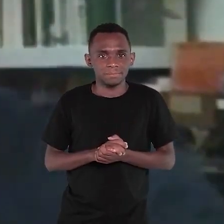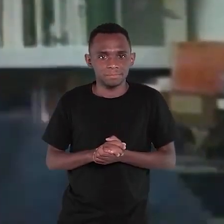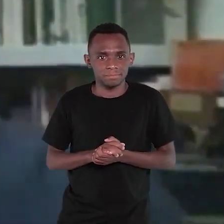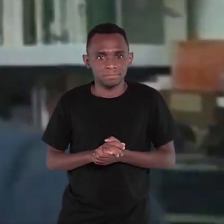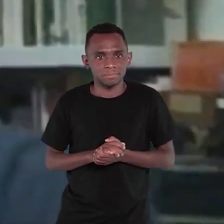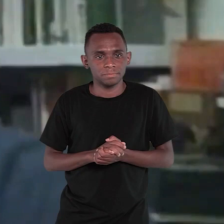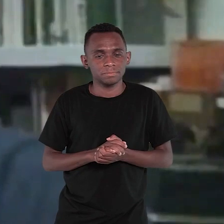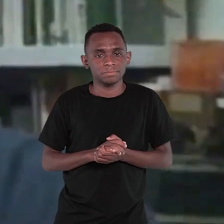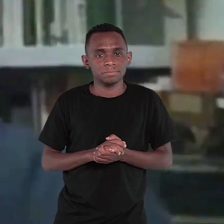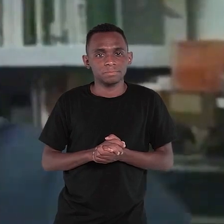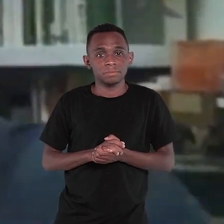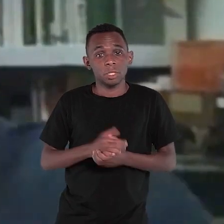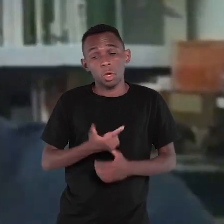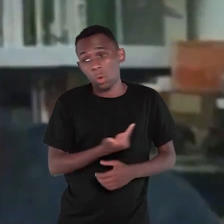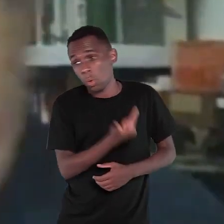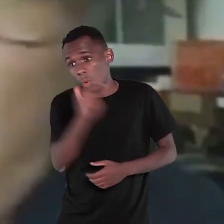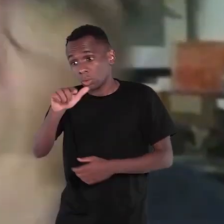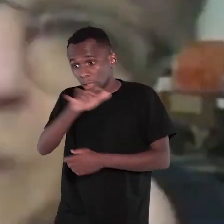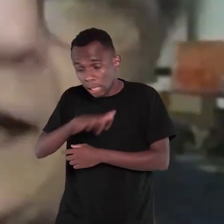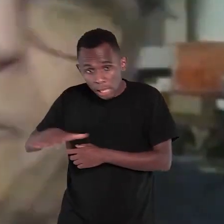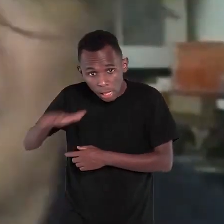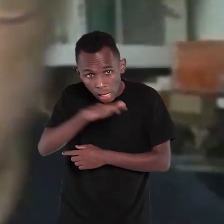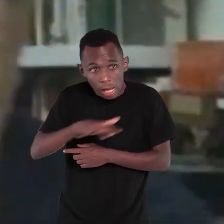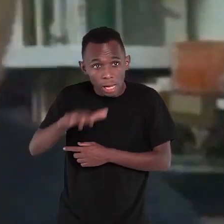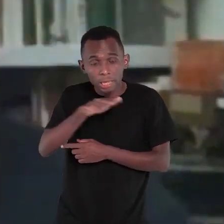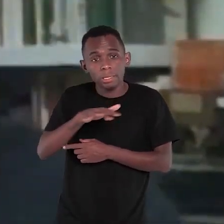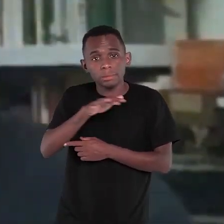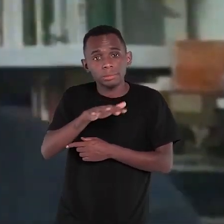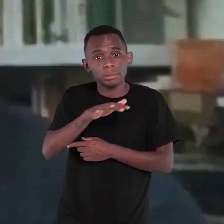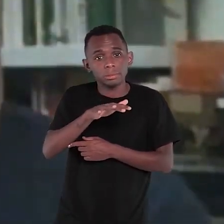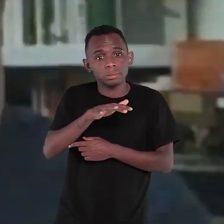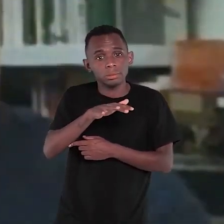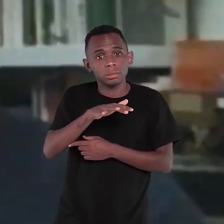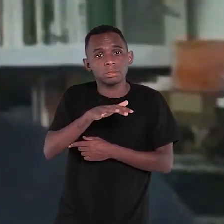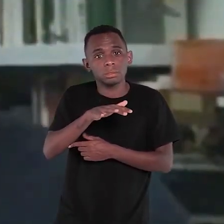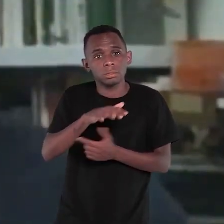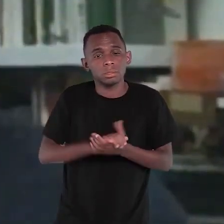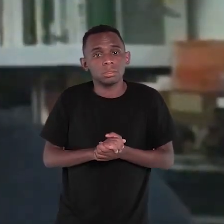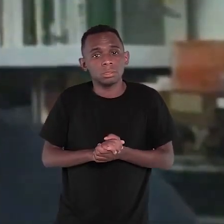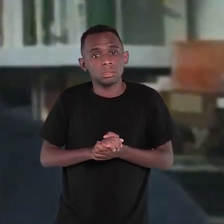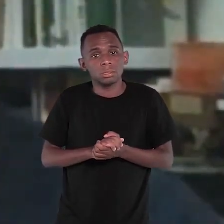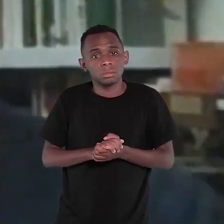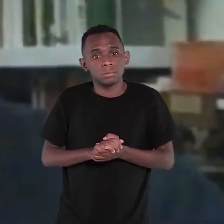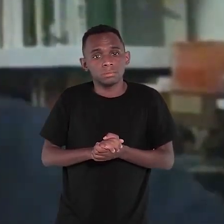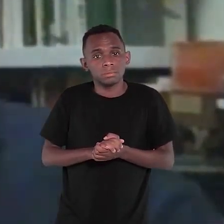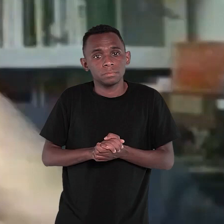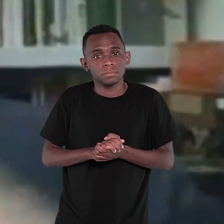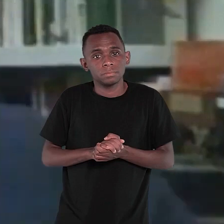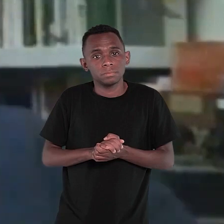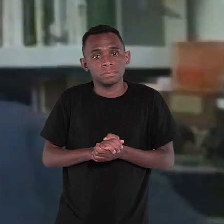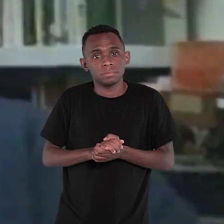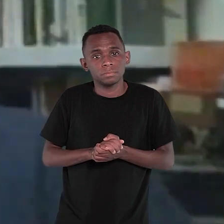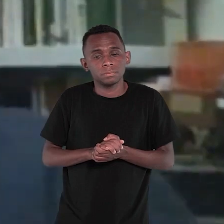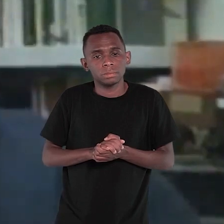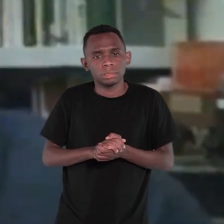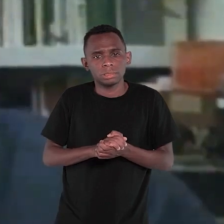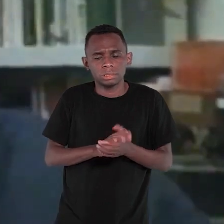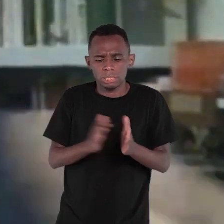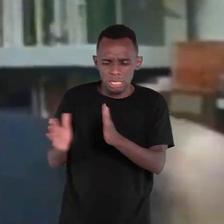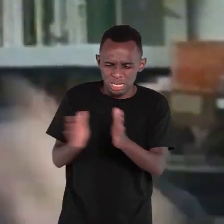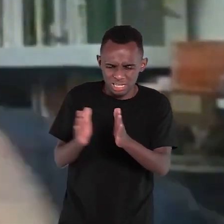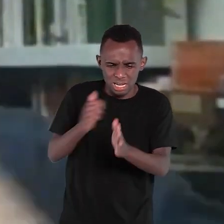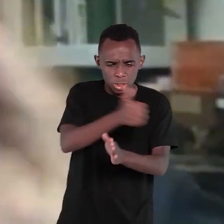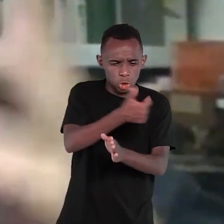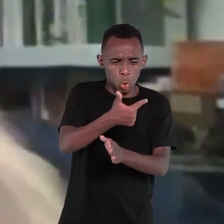Então, uma parte vem daí. Agora, a outra parte vem porque, de fato, você está, quer dizer, quando você pega essa